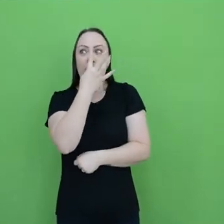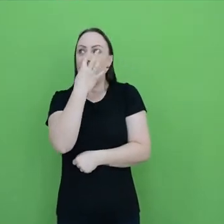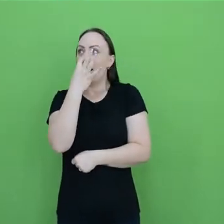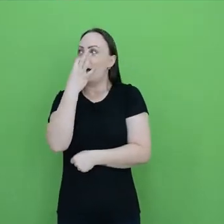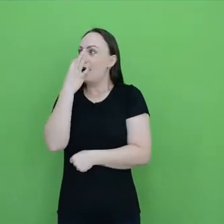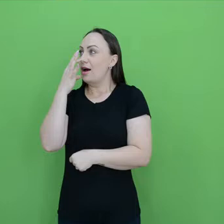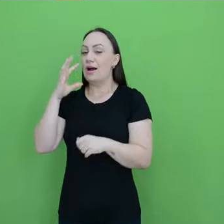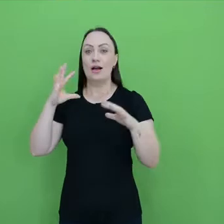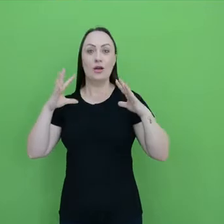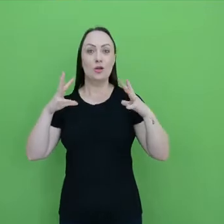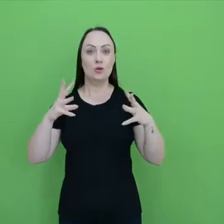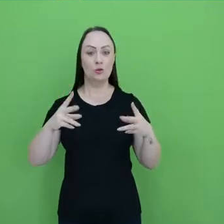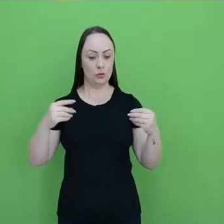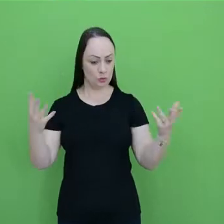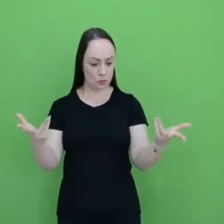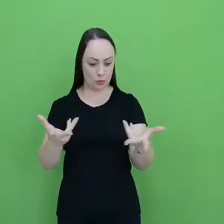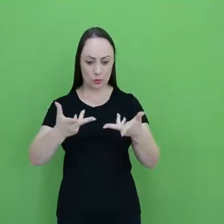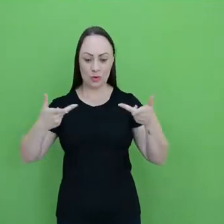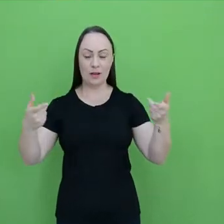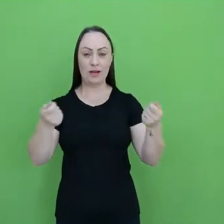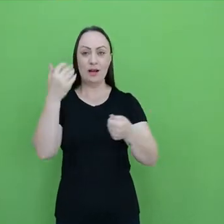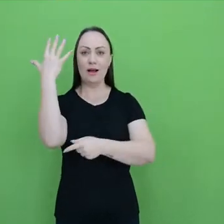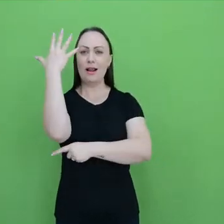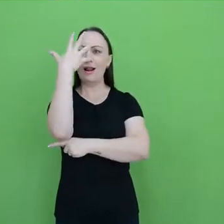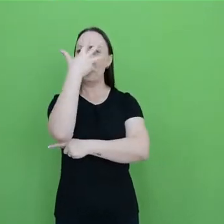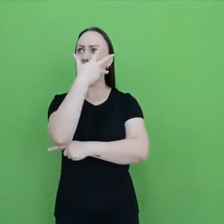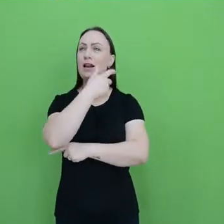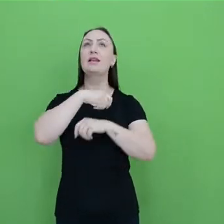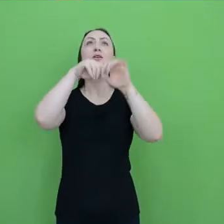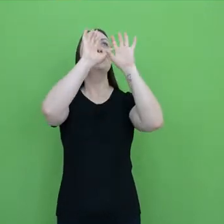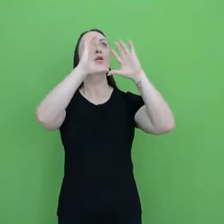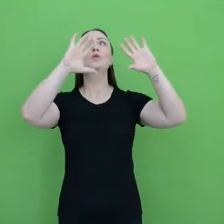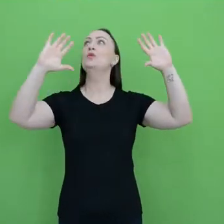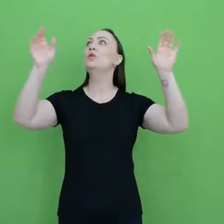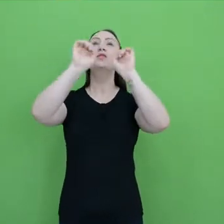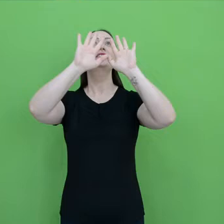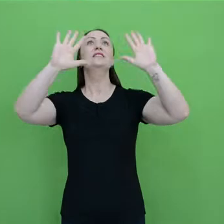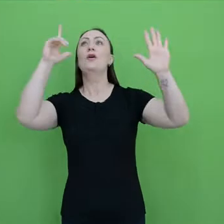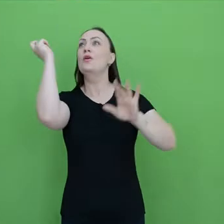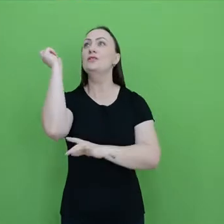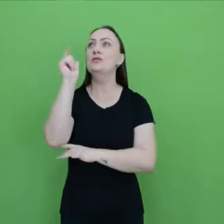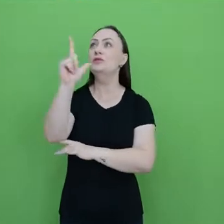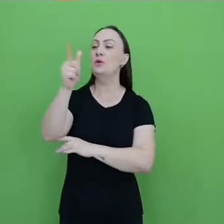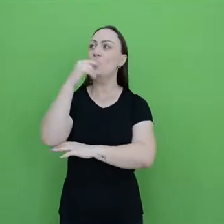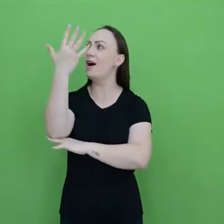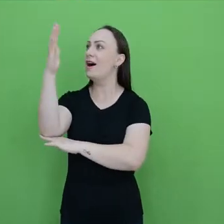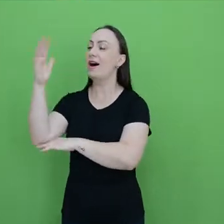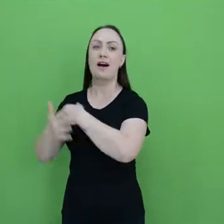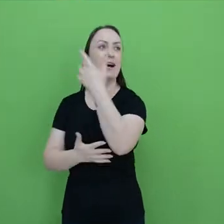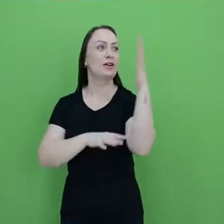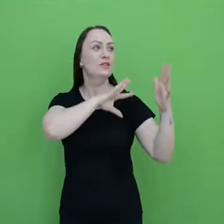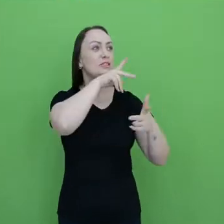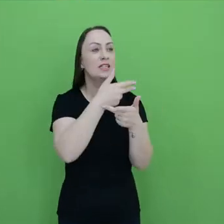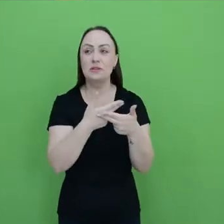maravilhado. Tudo era incrivelmente belo. As nuvens, o céu azul, as árvores,